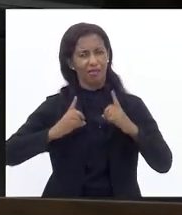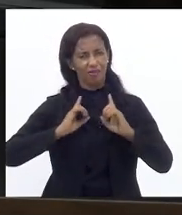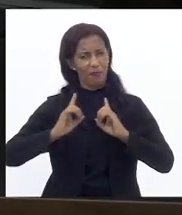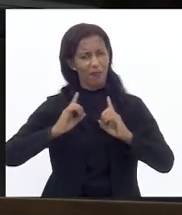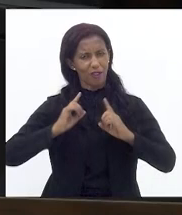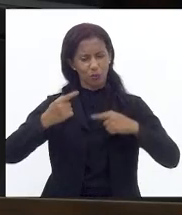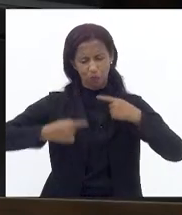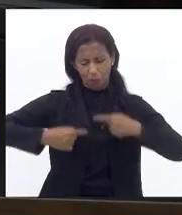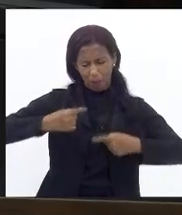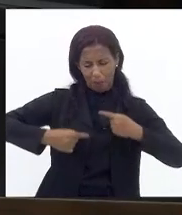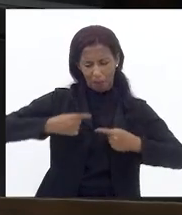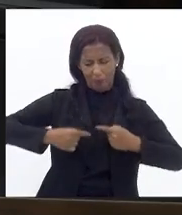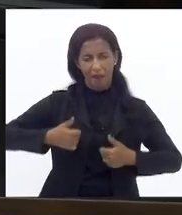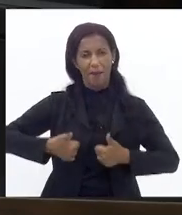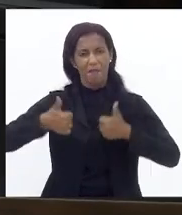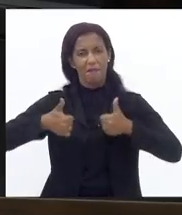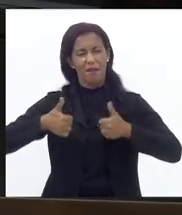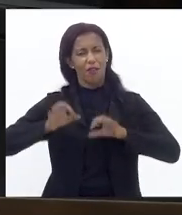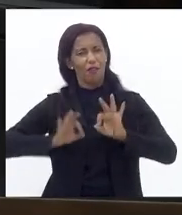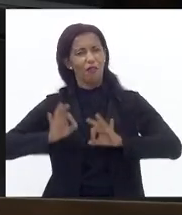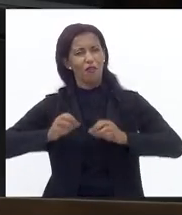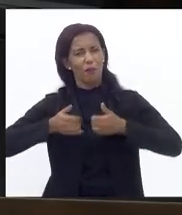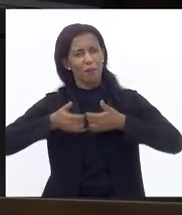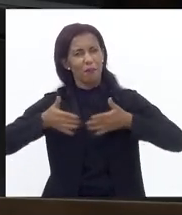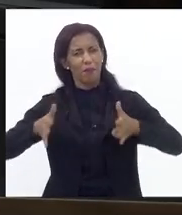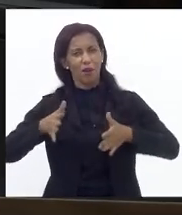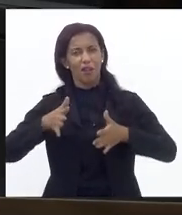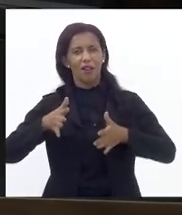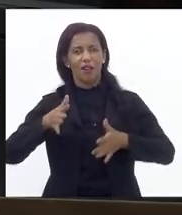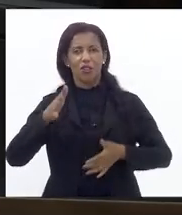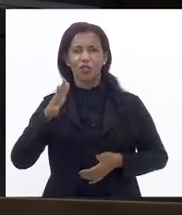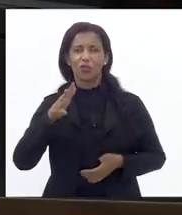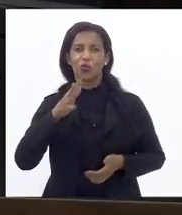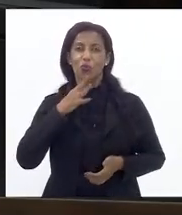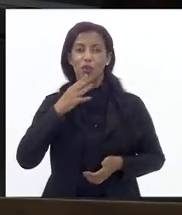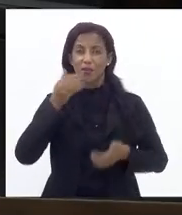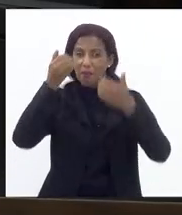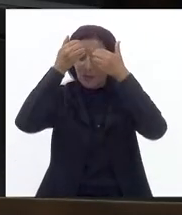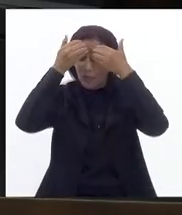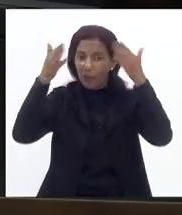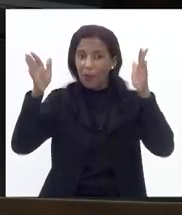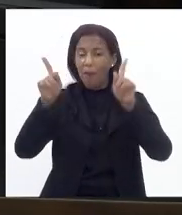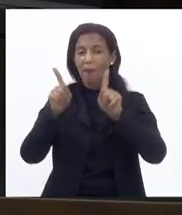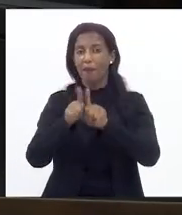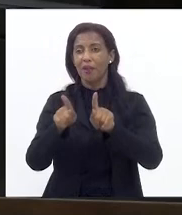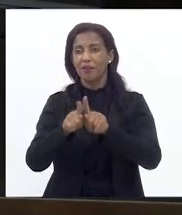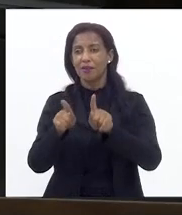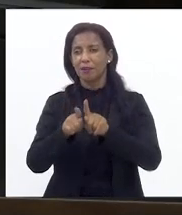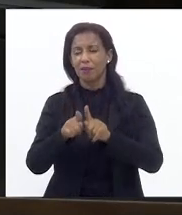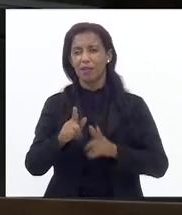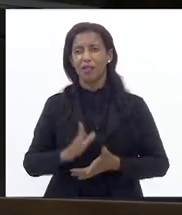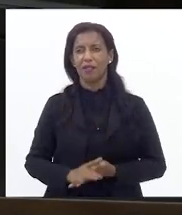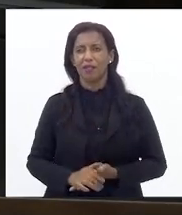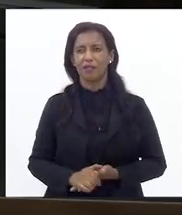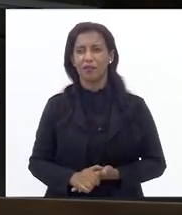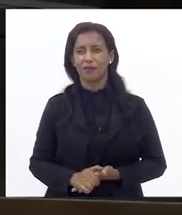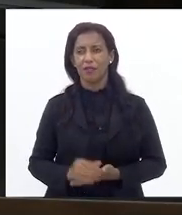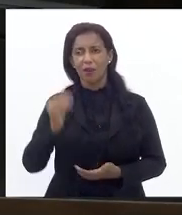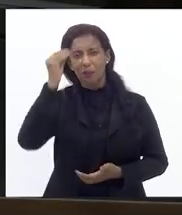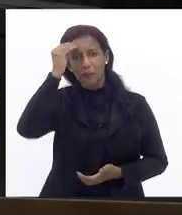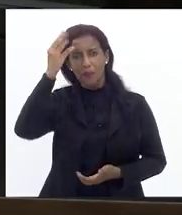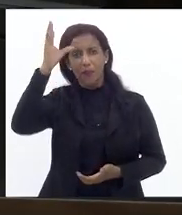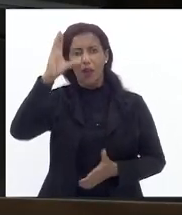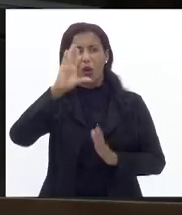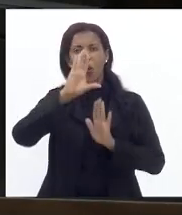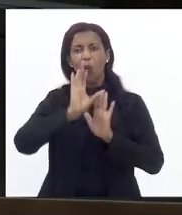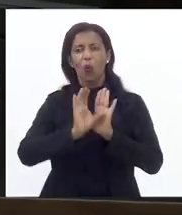melhor forma de aprimorarmos não só o conhecimento mas aprimorarmos também a o